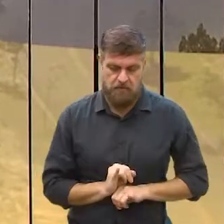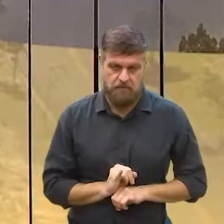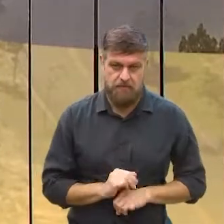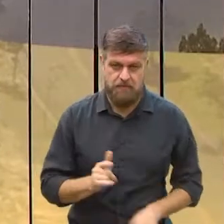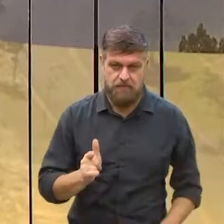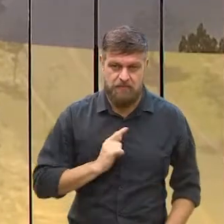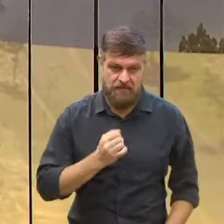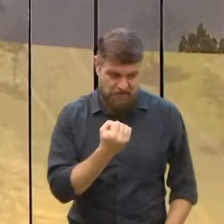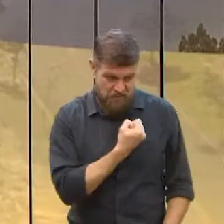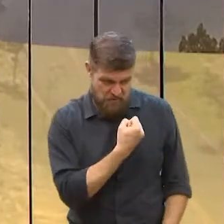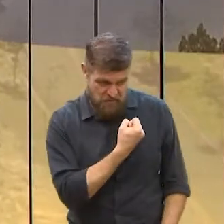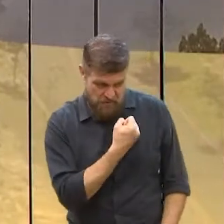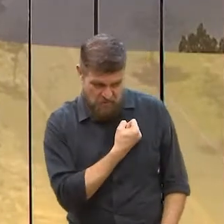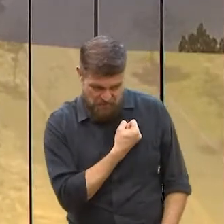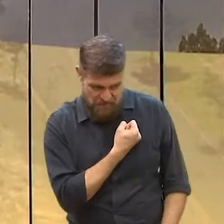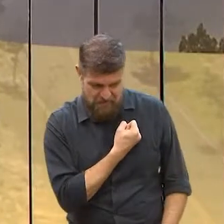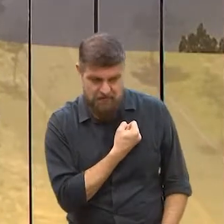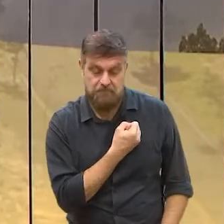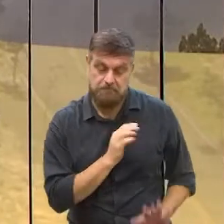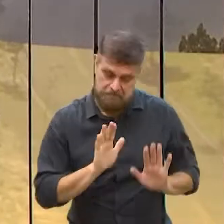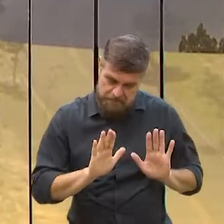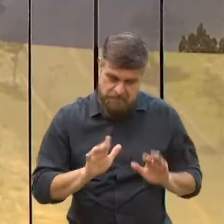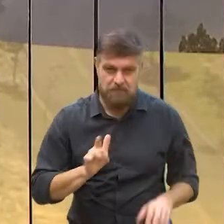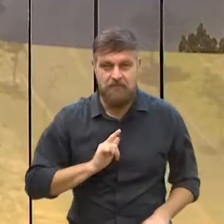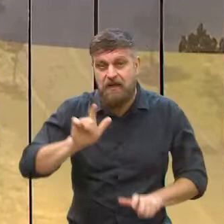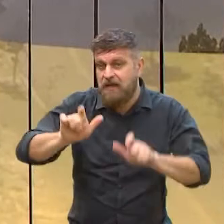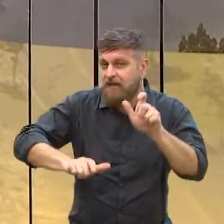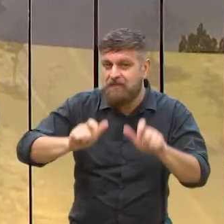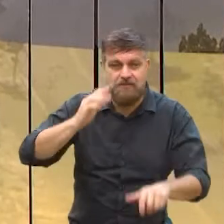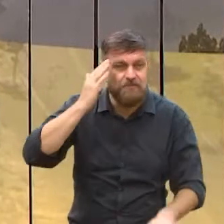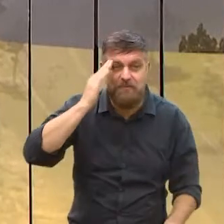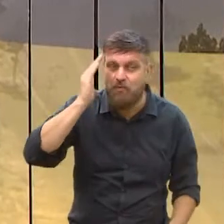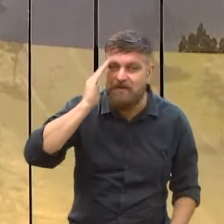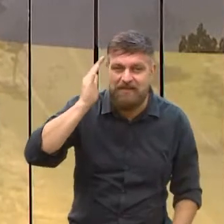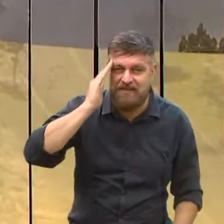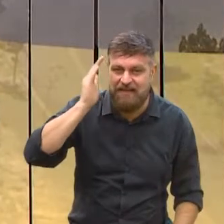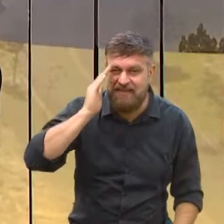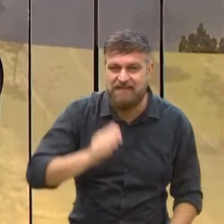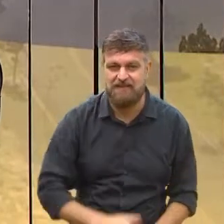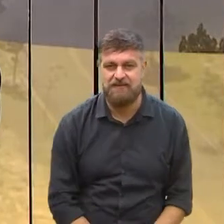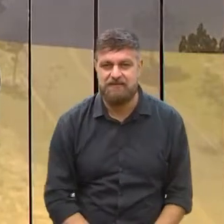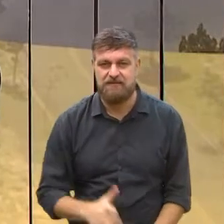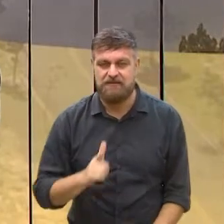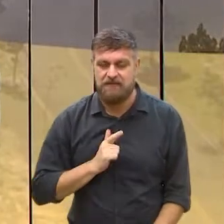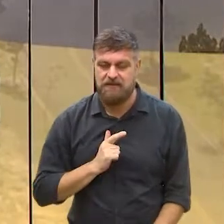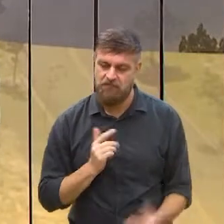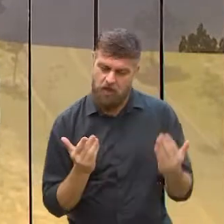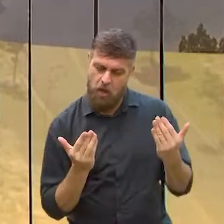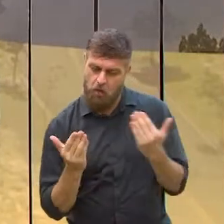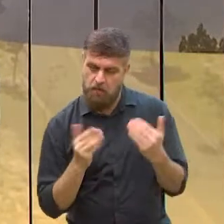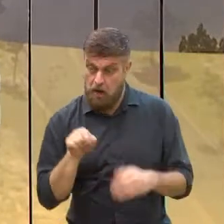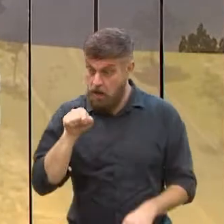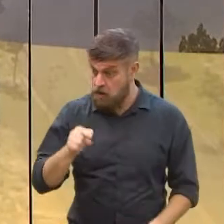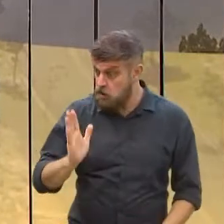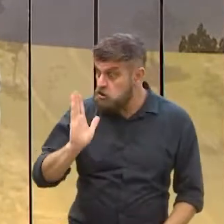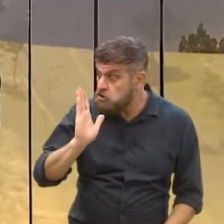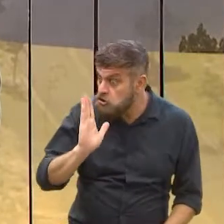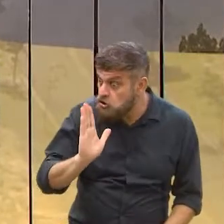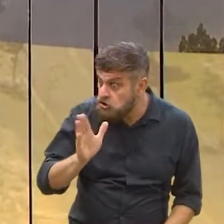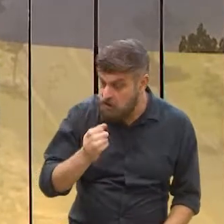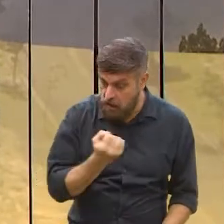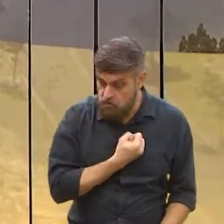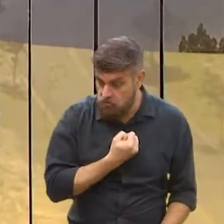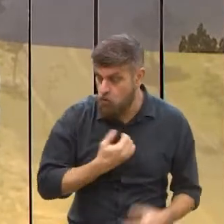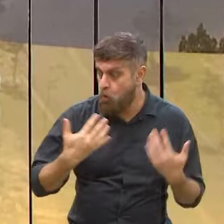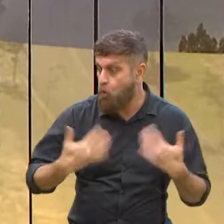sobre número, que você comentou no começo. As pessoas não entendem o peso disso. Então, é muito raro, é